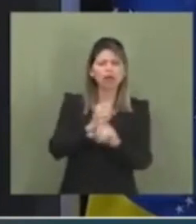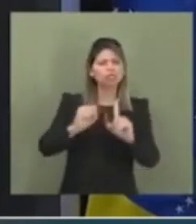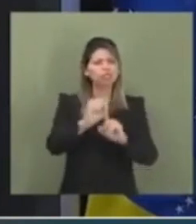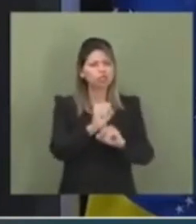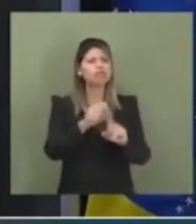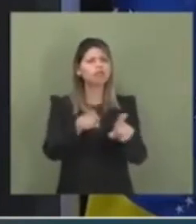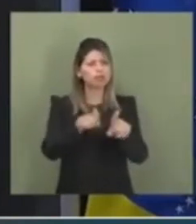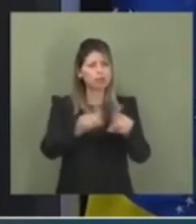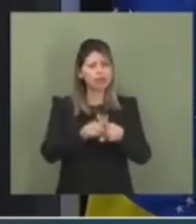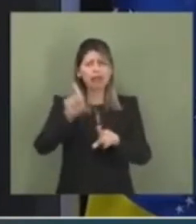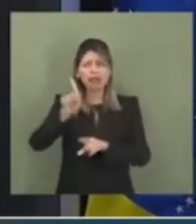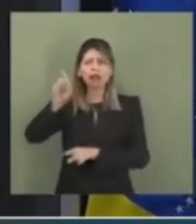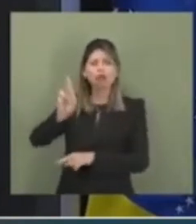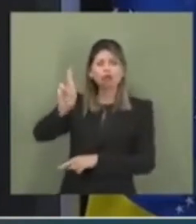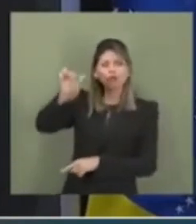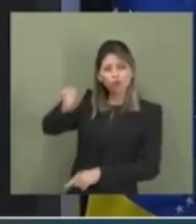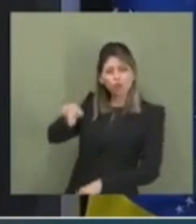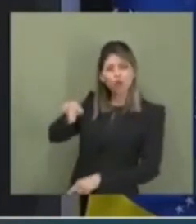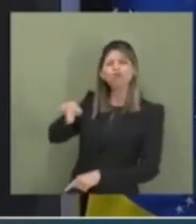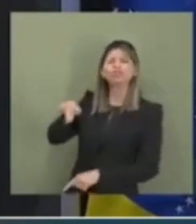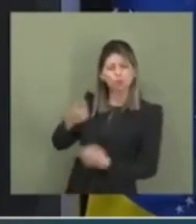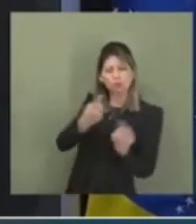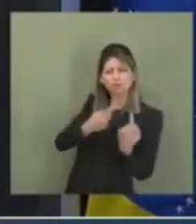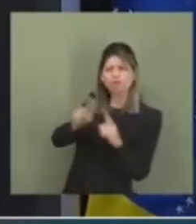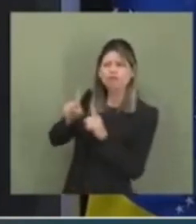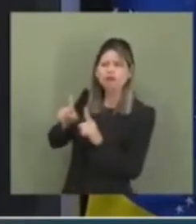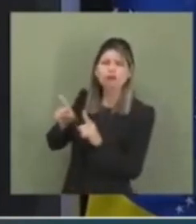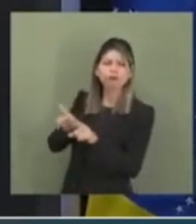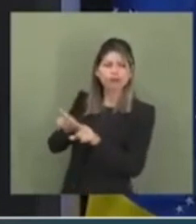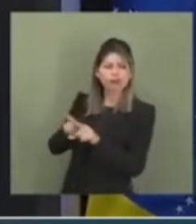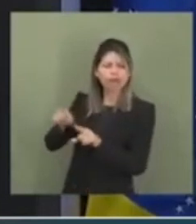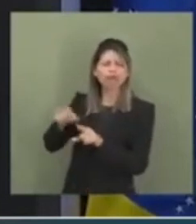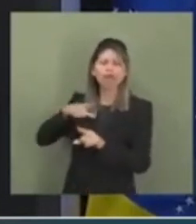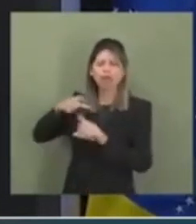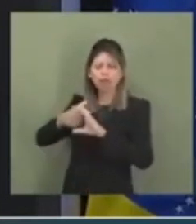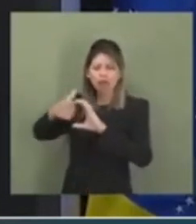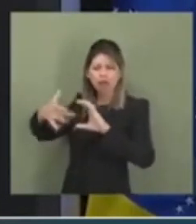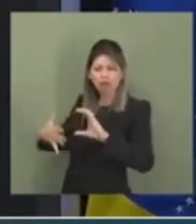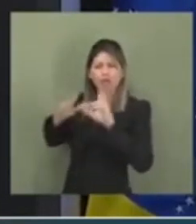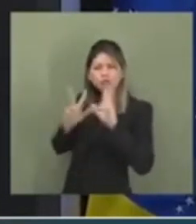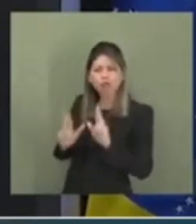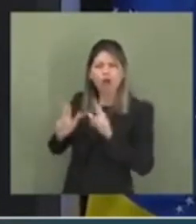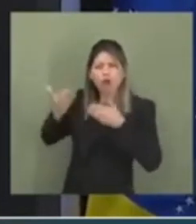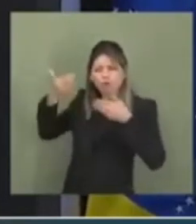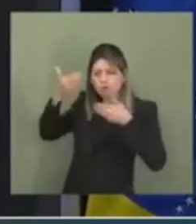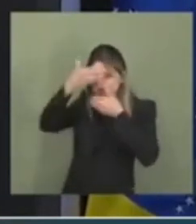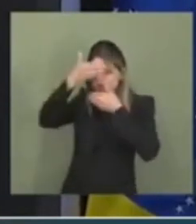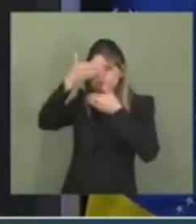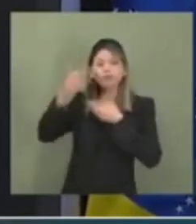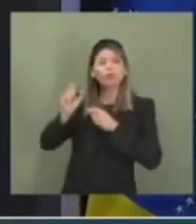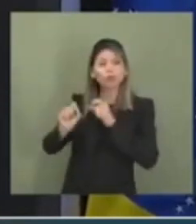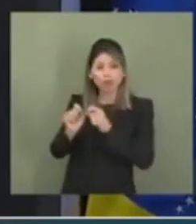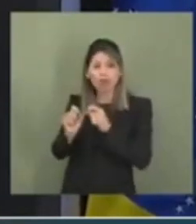cumprimento das leis deste país. As leis existem, prevêem punições. Infelizmente, elas não são cumpridas. E por isso dá no que dá